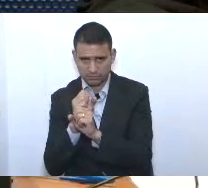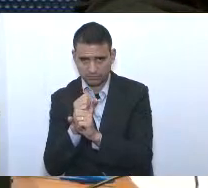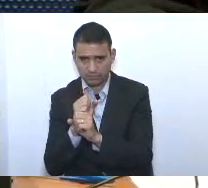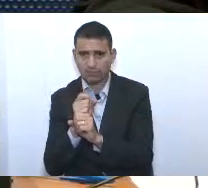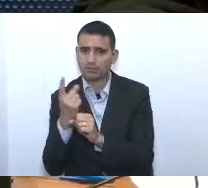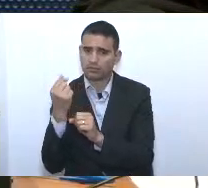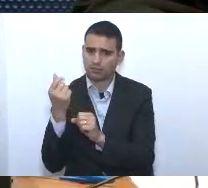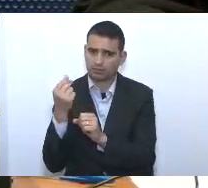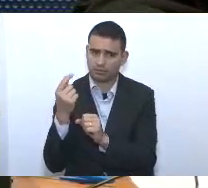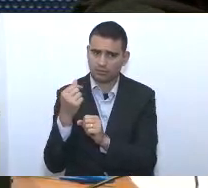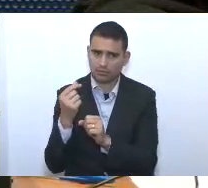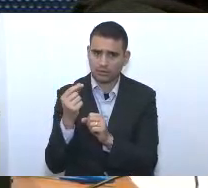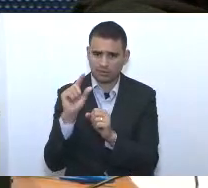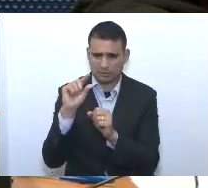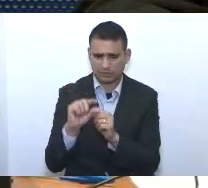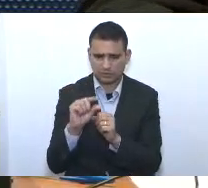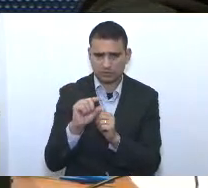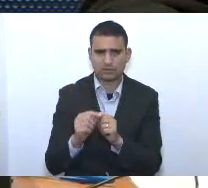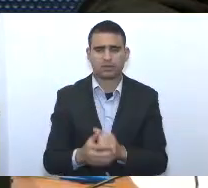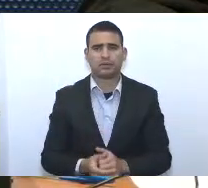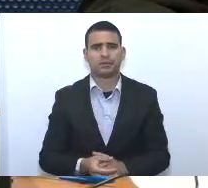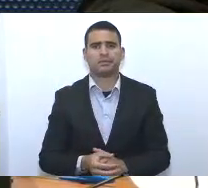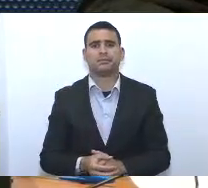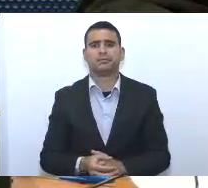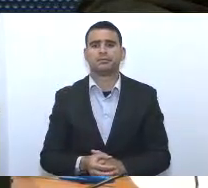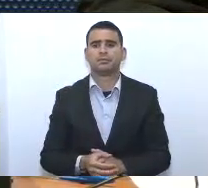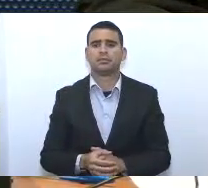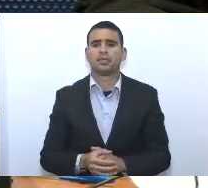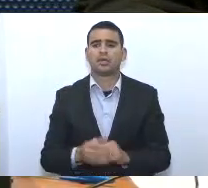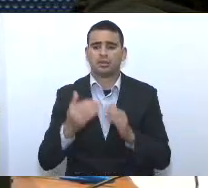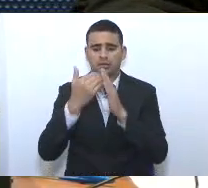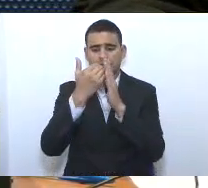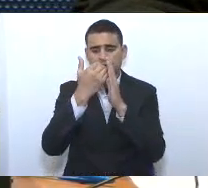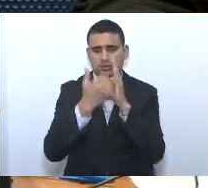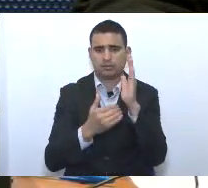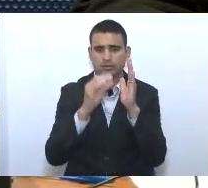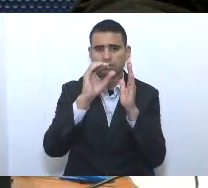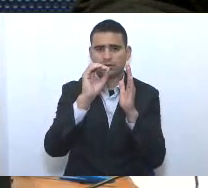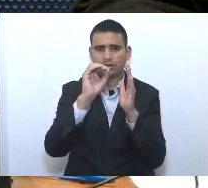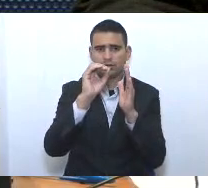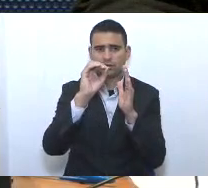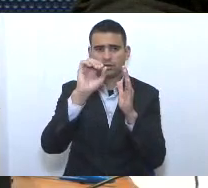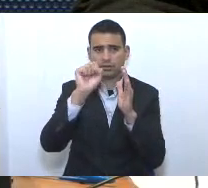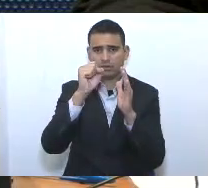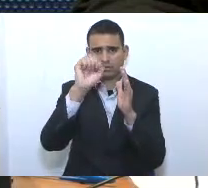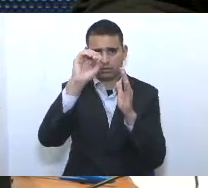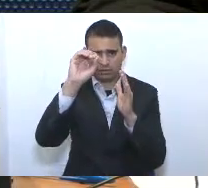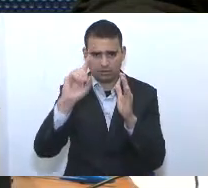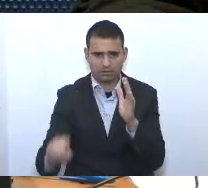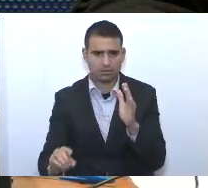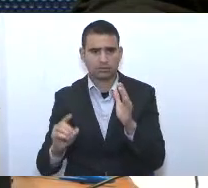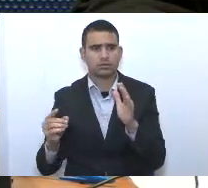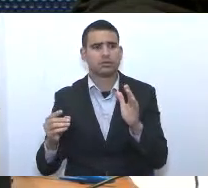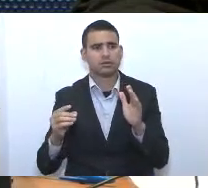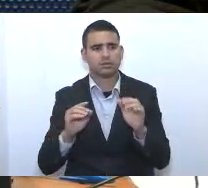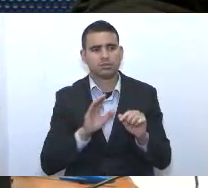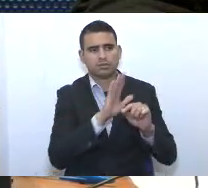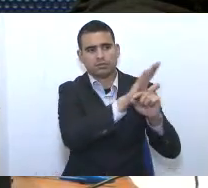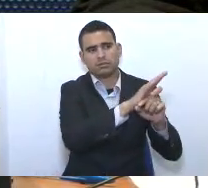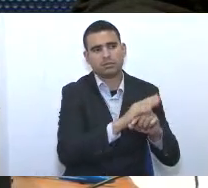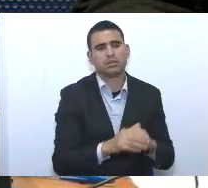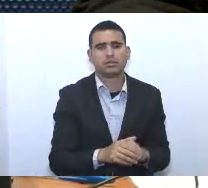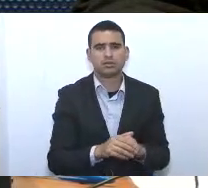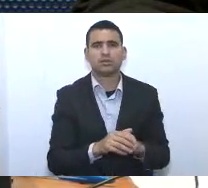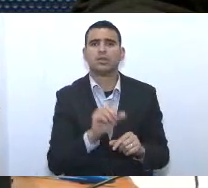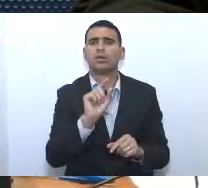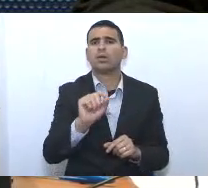sendo que mais de 80% são utilizados em recursos humanos, como já exposto, o restante com gastos em convênio